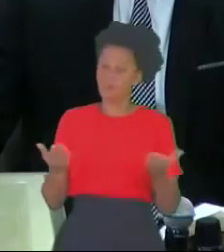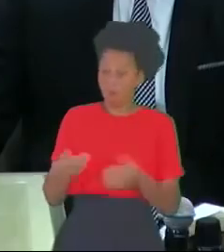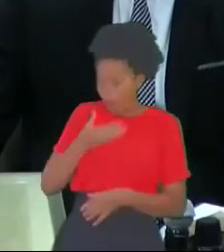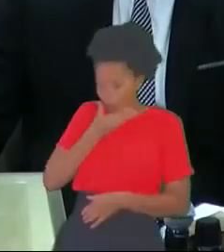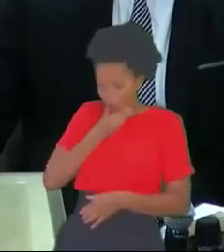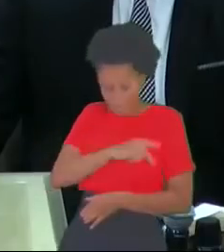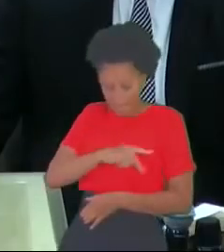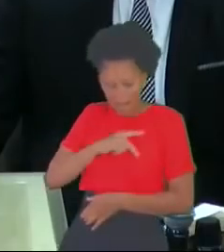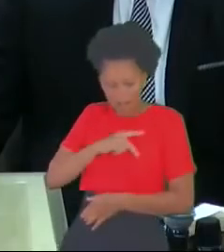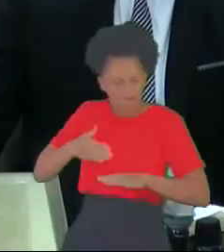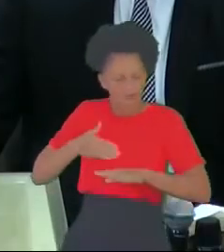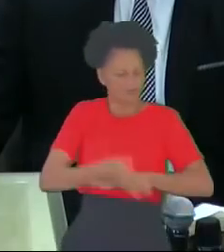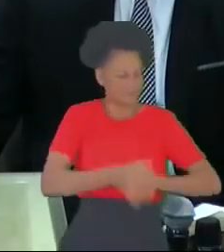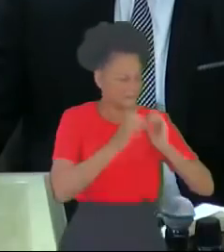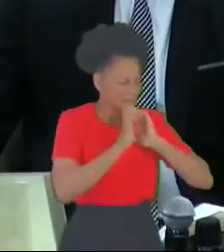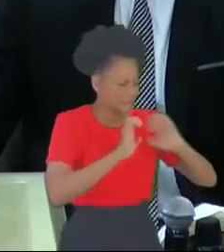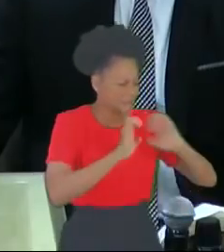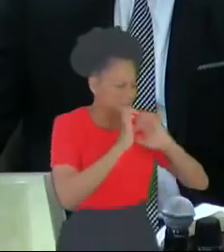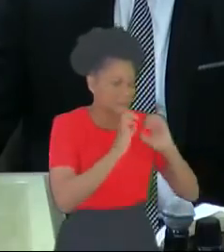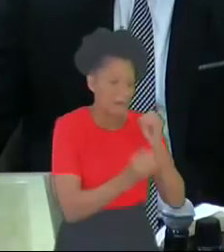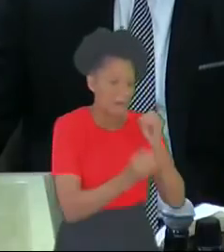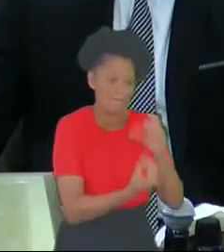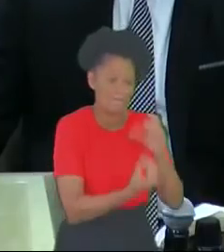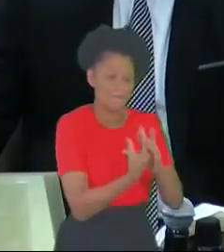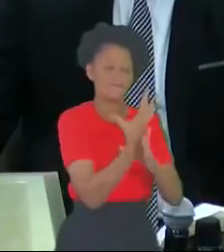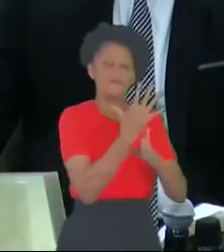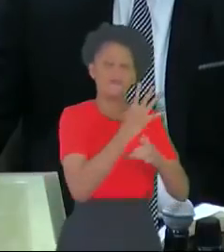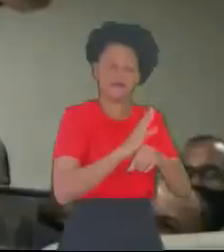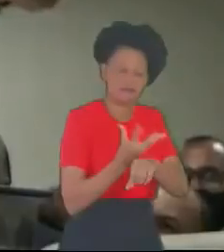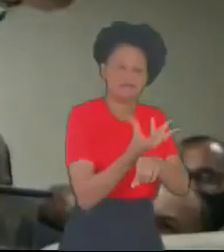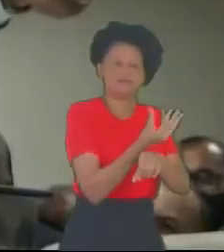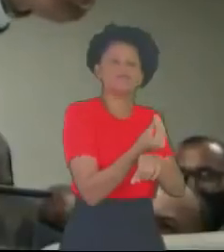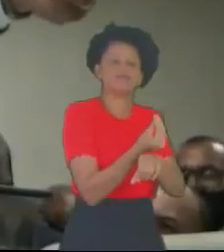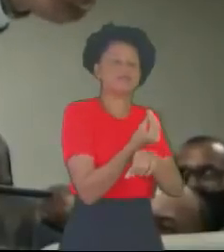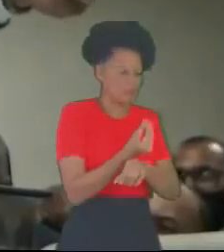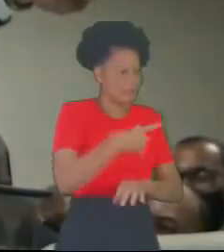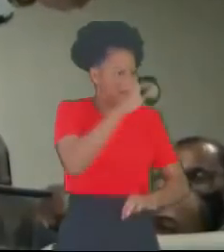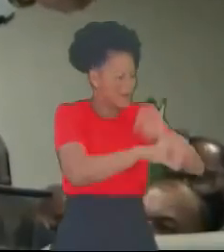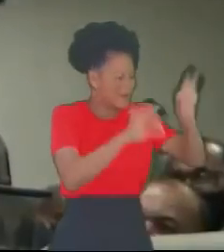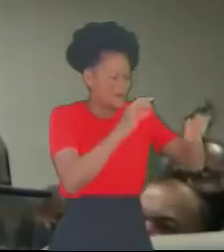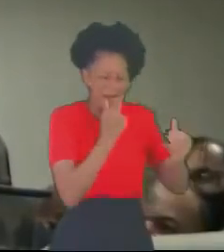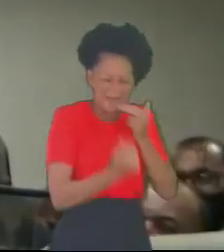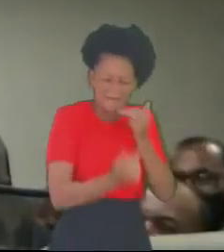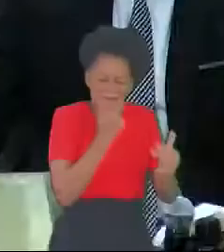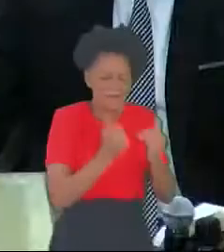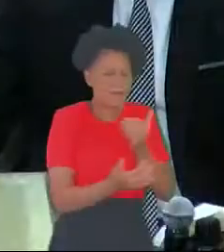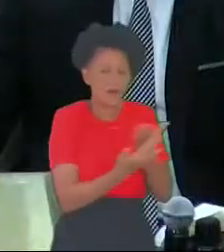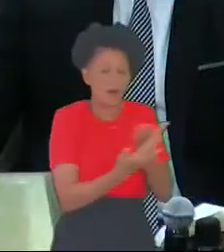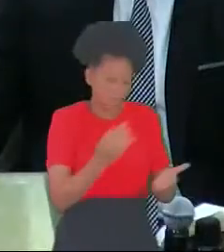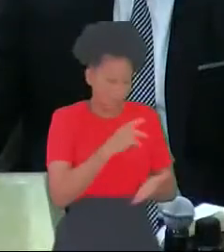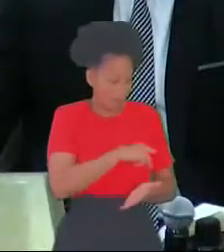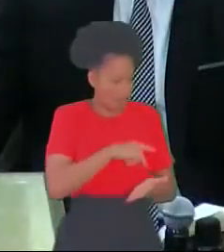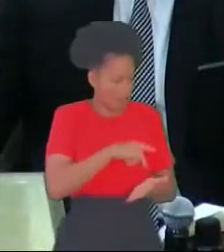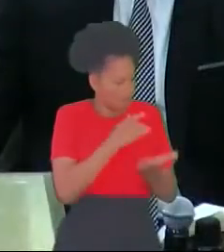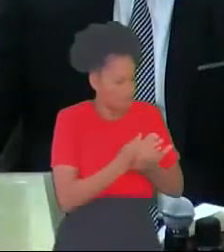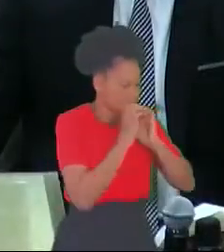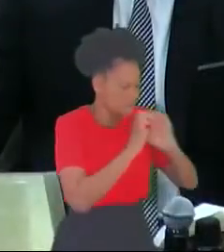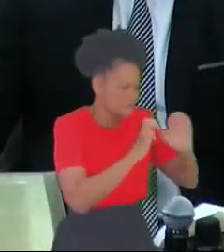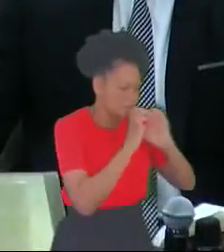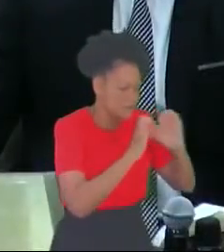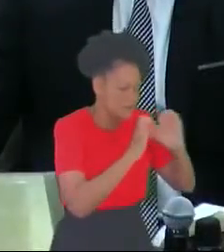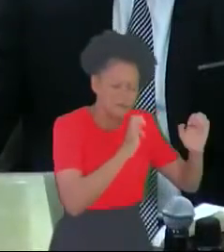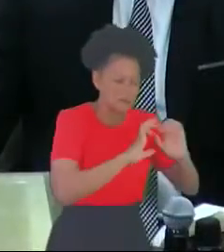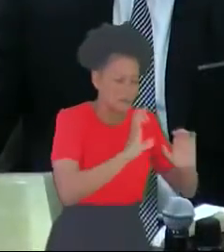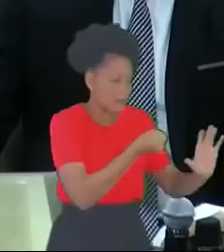lembrados? E Paulo fundou aquela igreja com Jesus batizando com o Espírito Santo. Foi ou não foi? Paulo começou aquela igreja com Jesus salvando